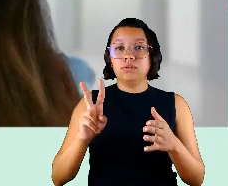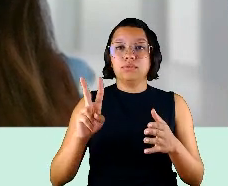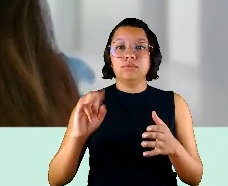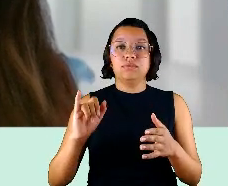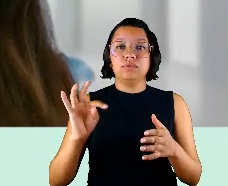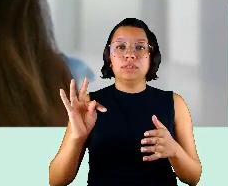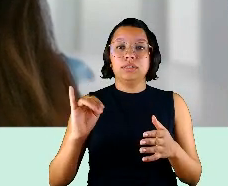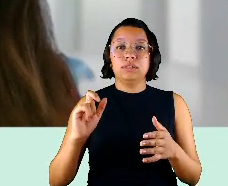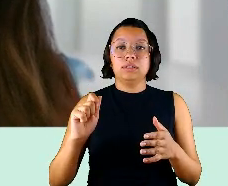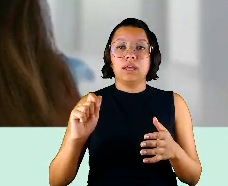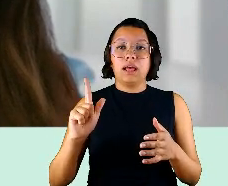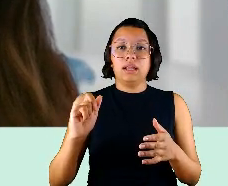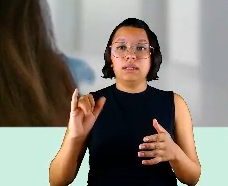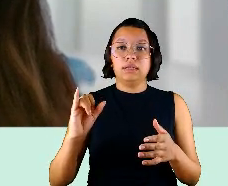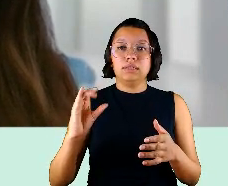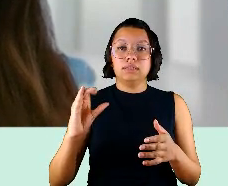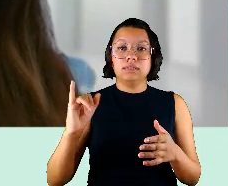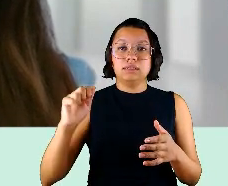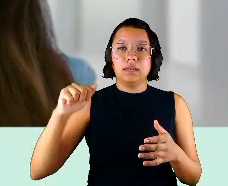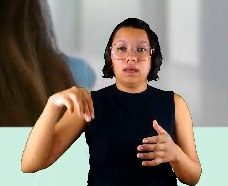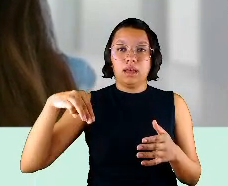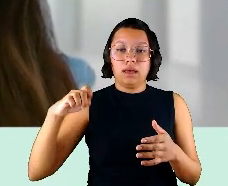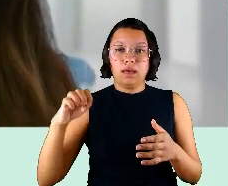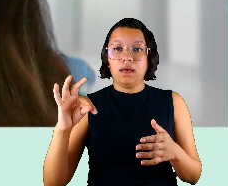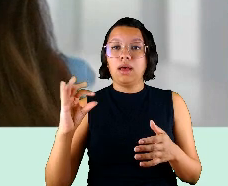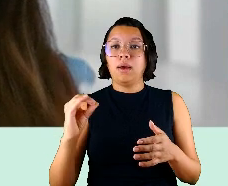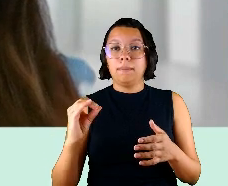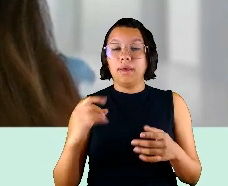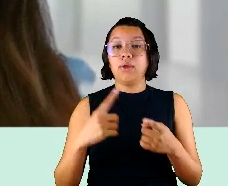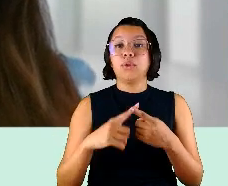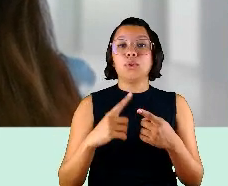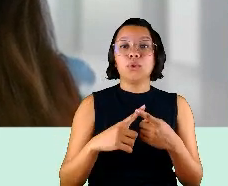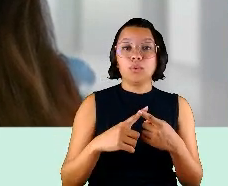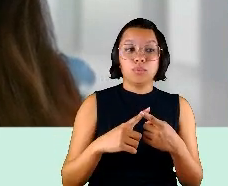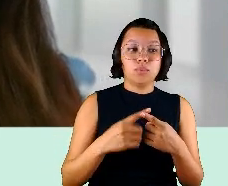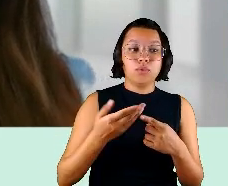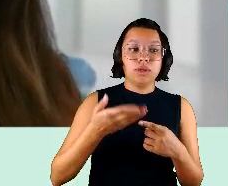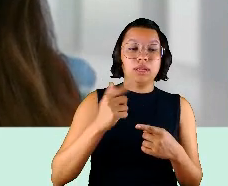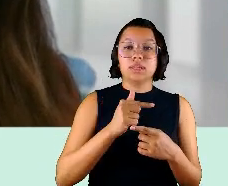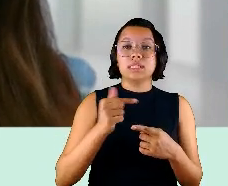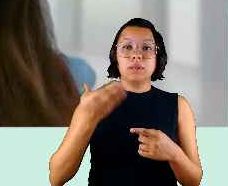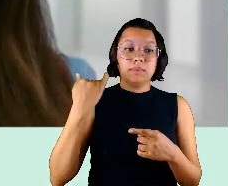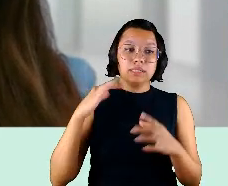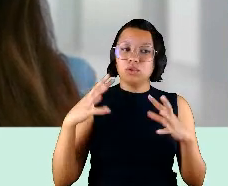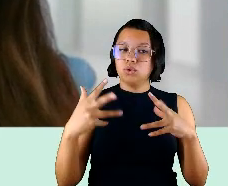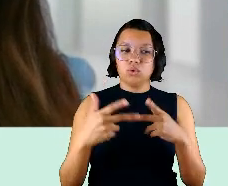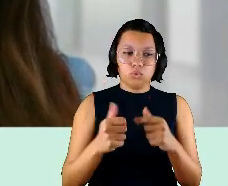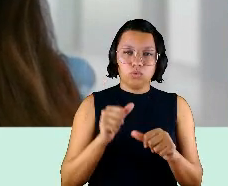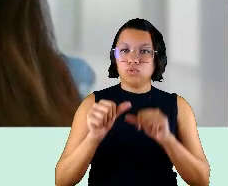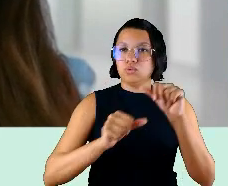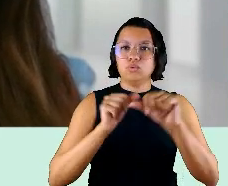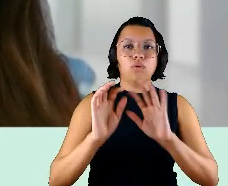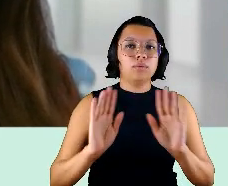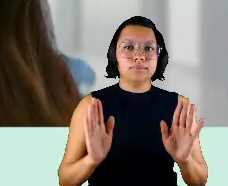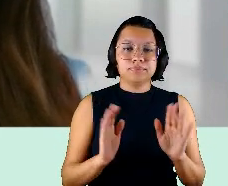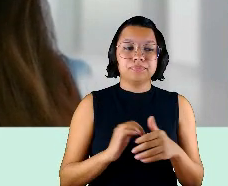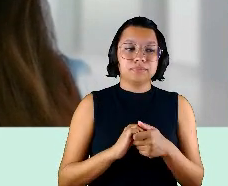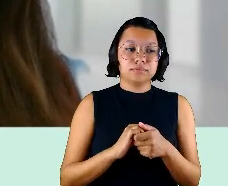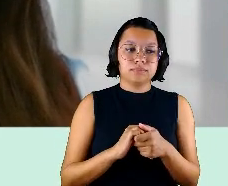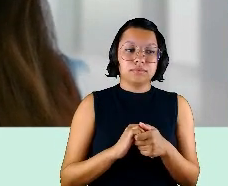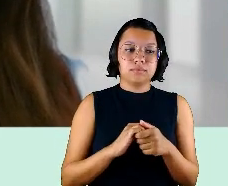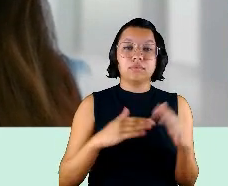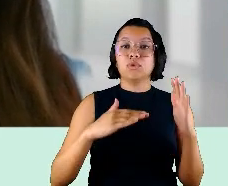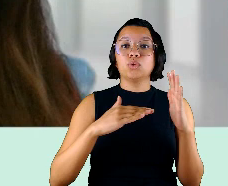vitaliciamento, e nós não temos hoje, porque todos foram vitaliciados na semana passada, se não me engano, né? Os do